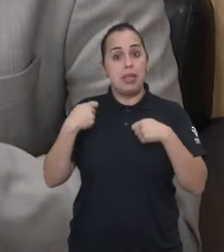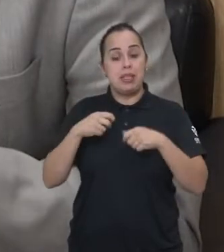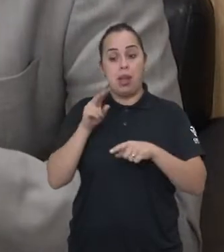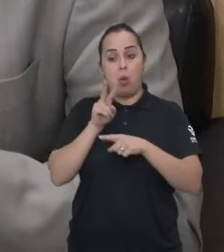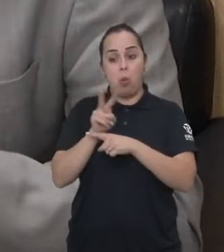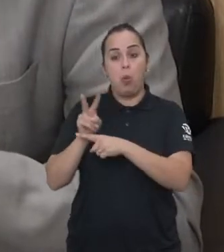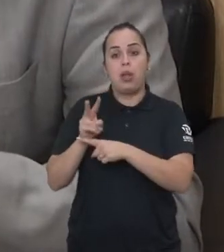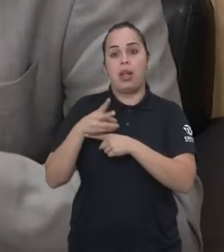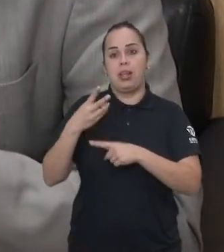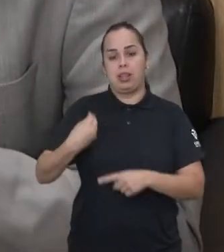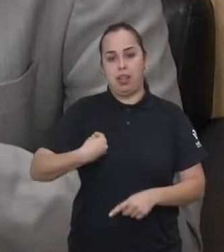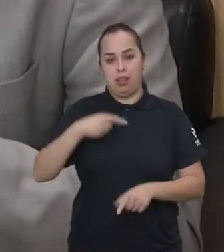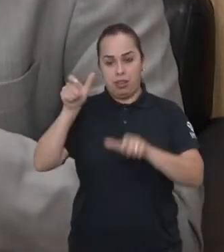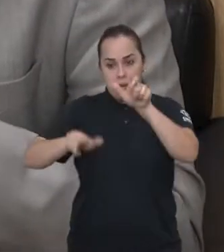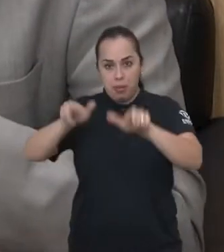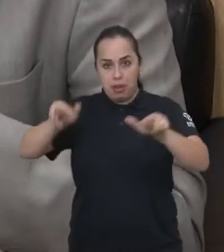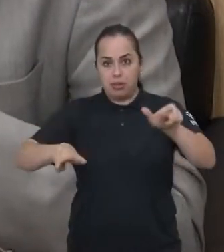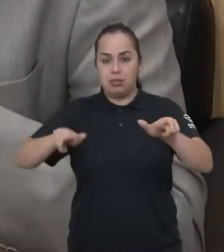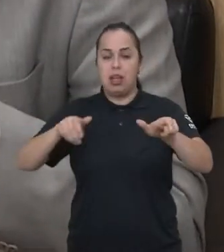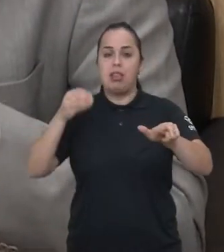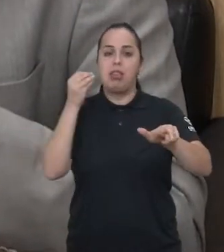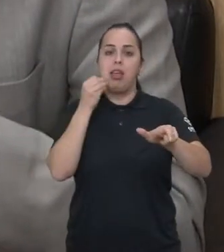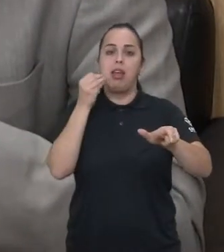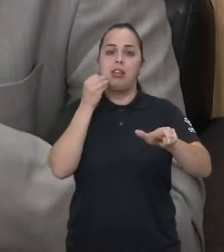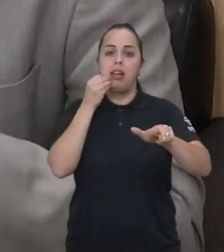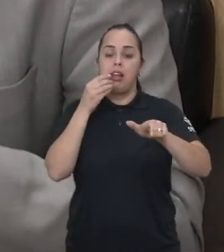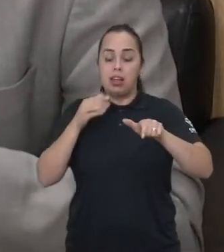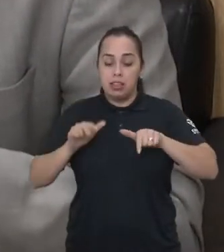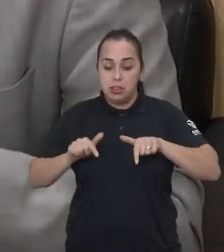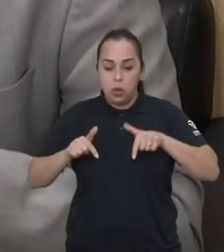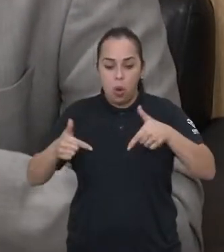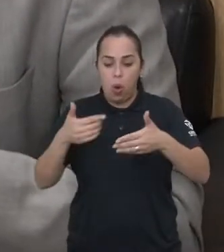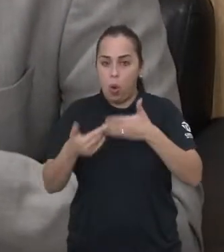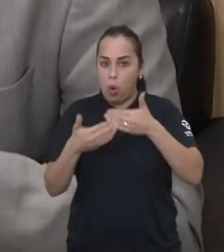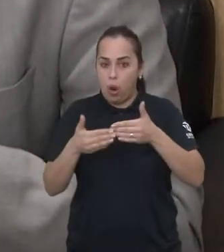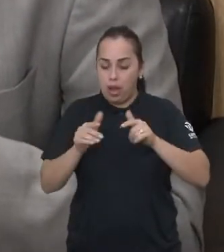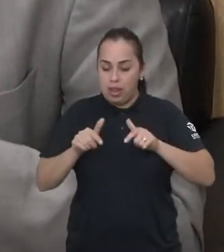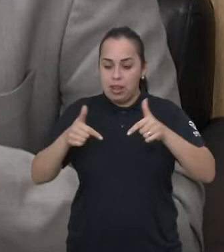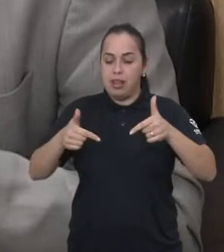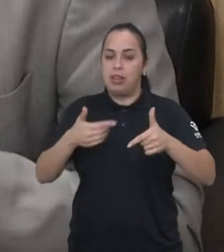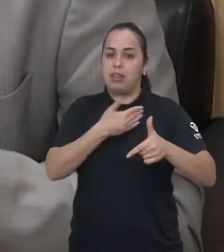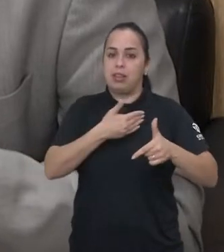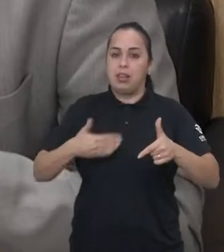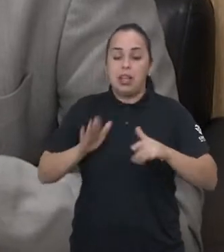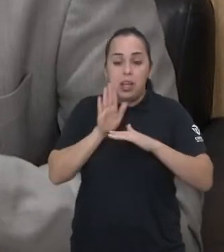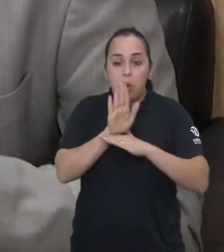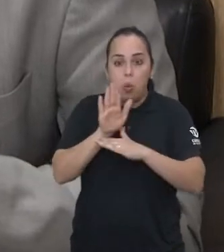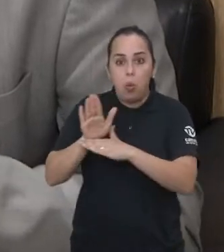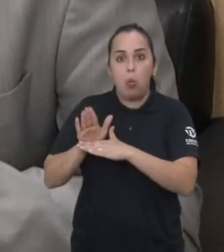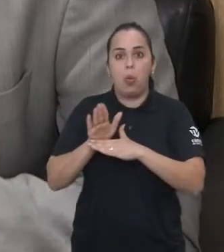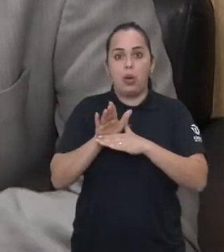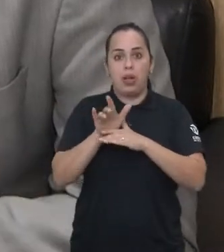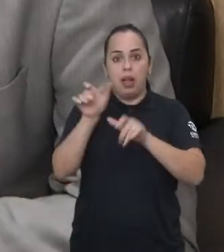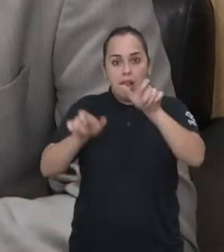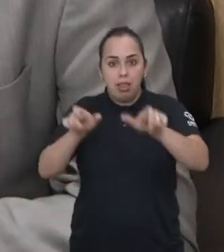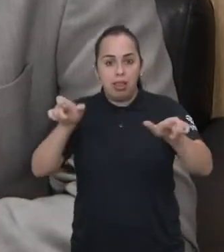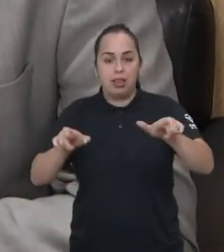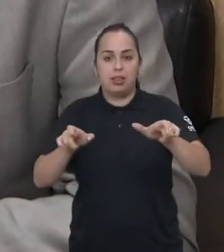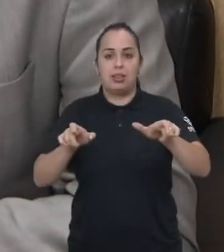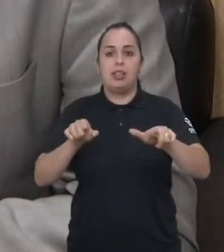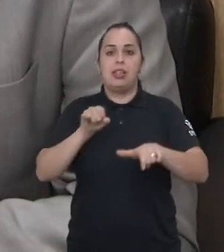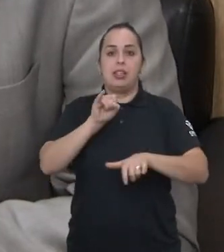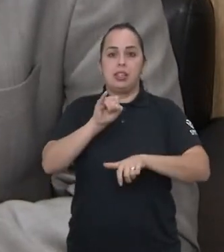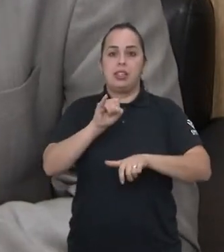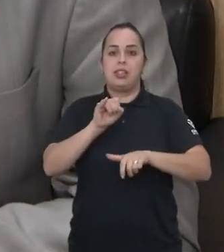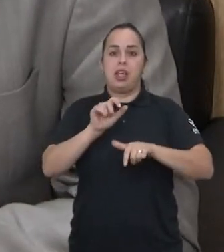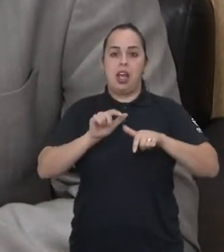precisa privar pela vida tem que tentar fazer todo tipo de ação no qual a pessoa possa ser resguardada